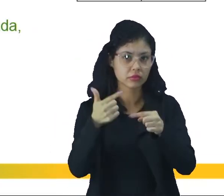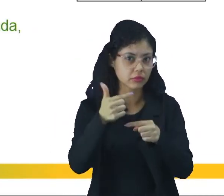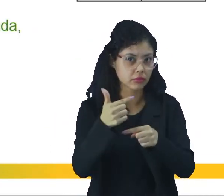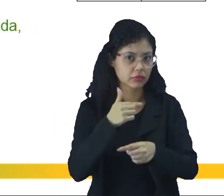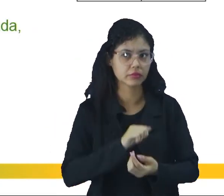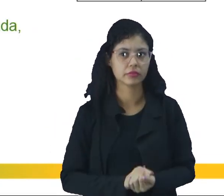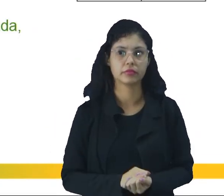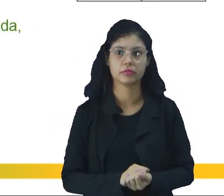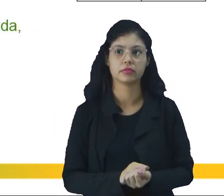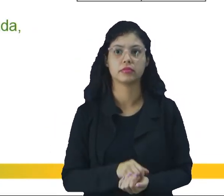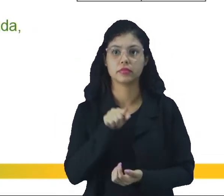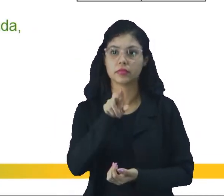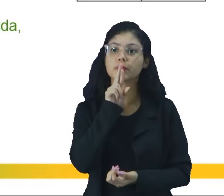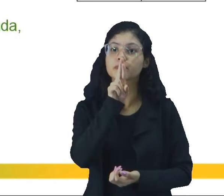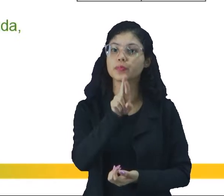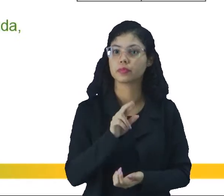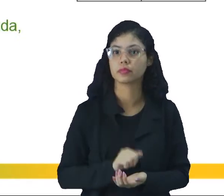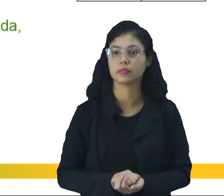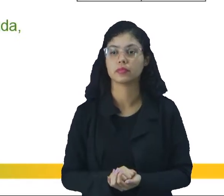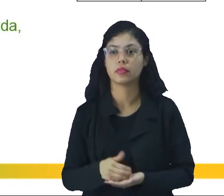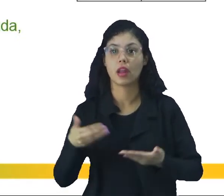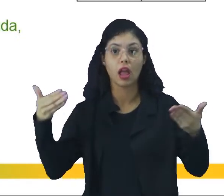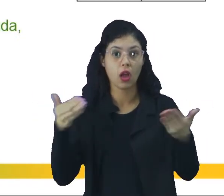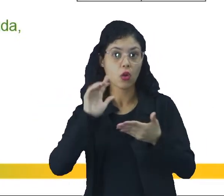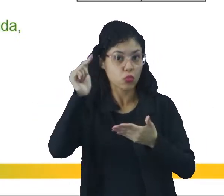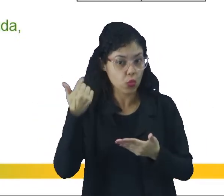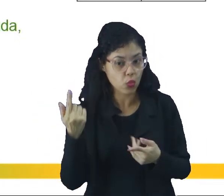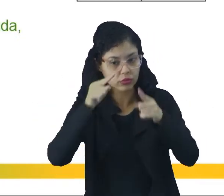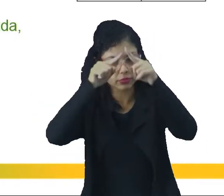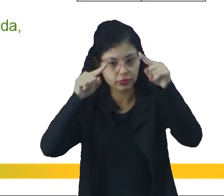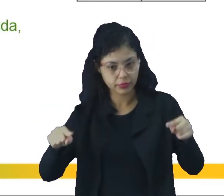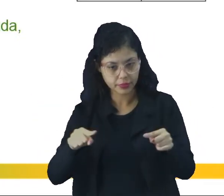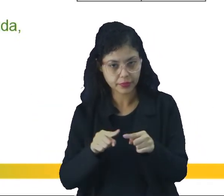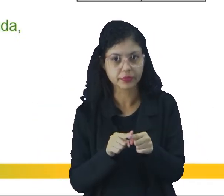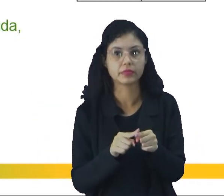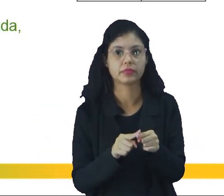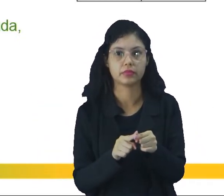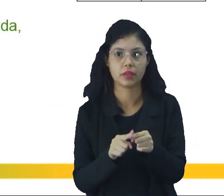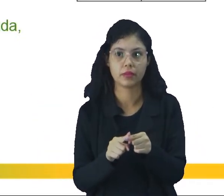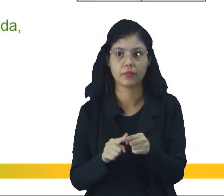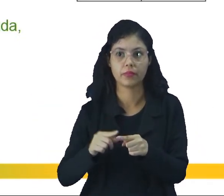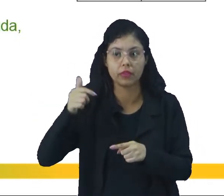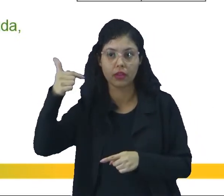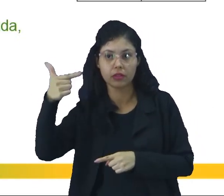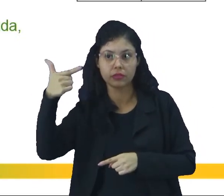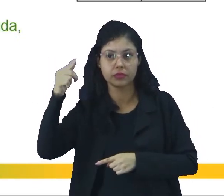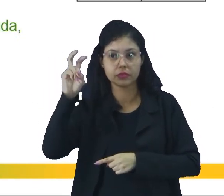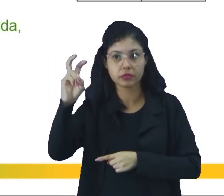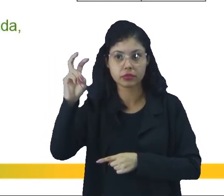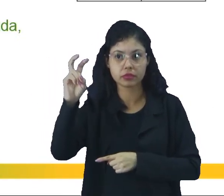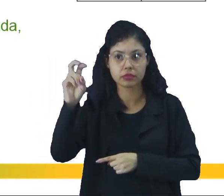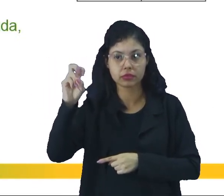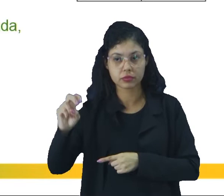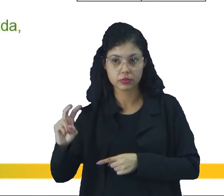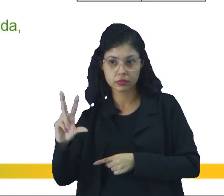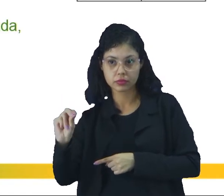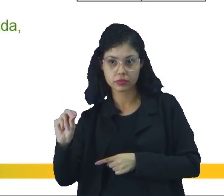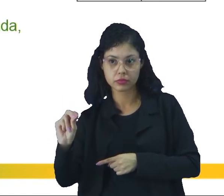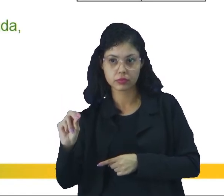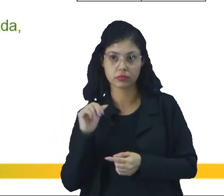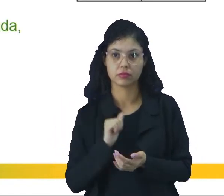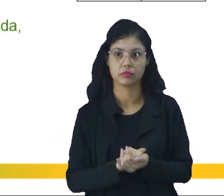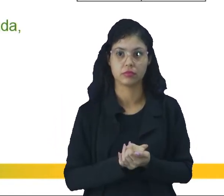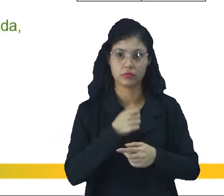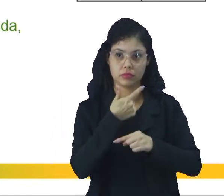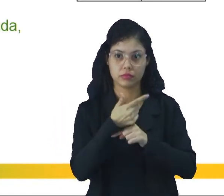2. Deu isso aqui, ó. Agora a área do outro triângulo. Aqui é 25 e aqui é 50.